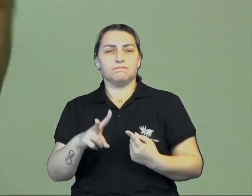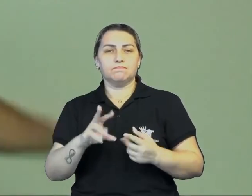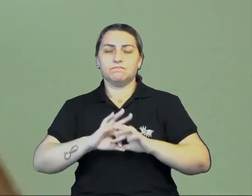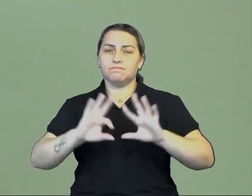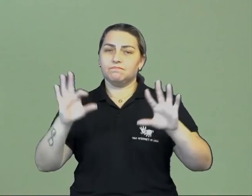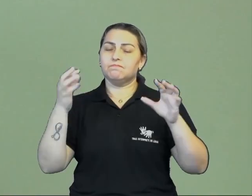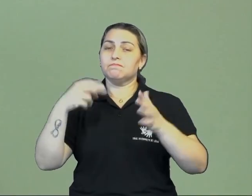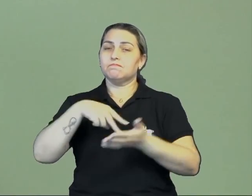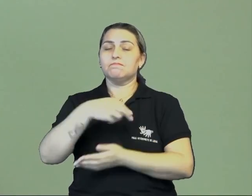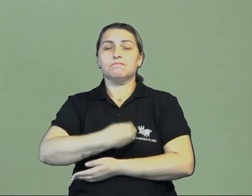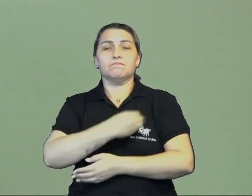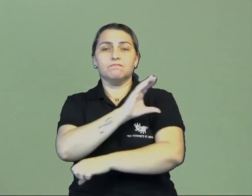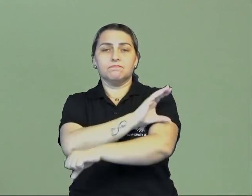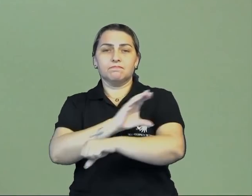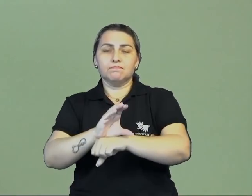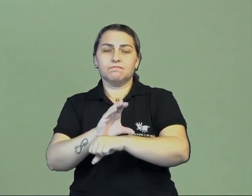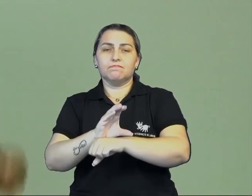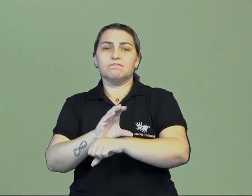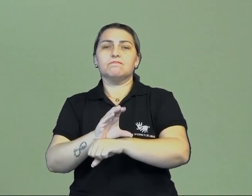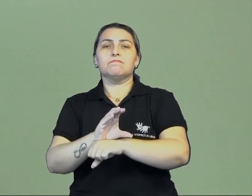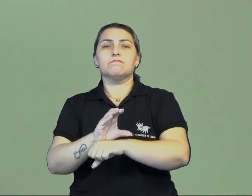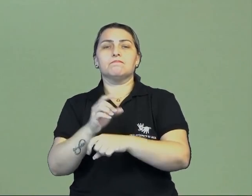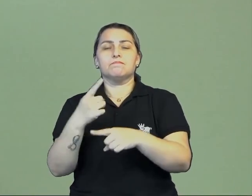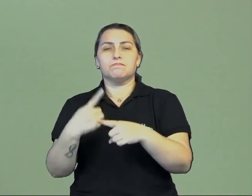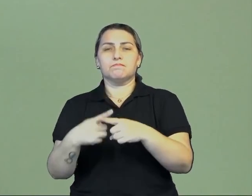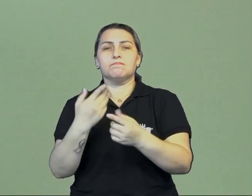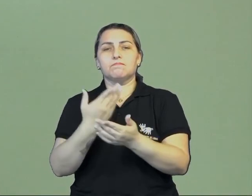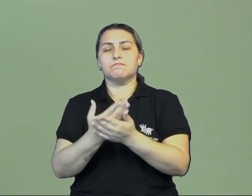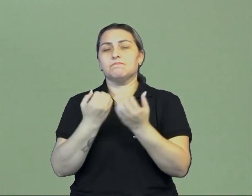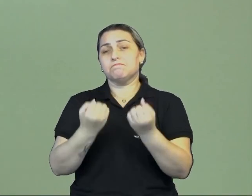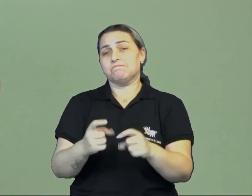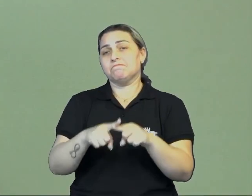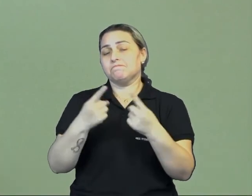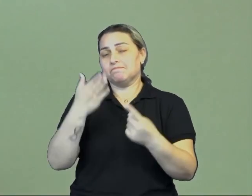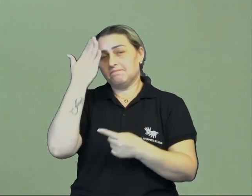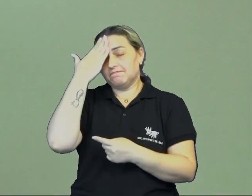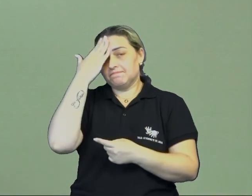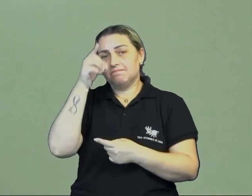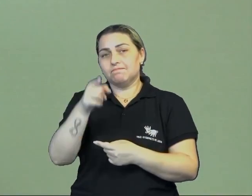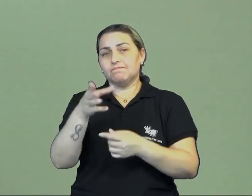jogar, vivenciar a cultura e curtir, porque eu sei que a aula foi pesada, mas eu sei que vocês